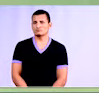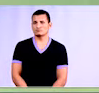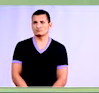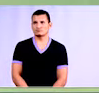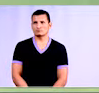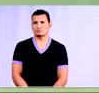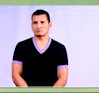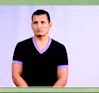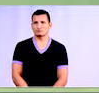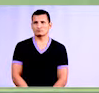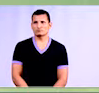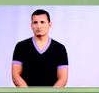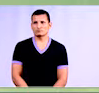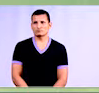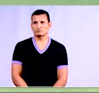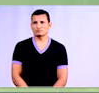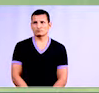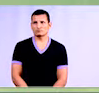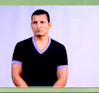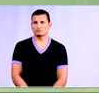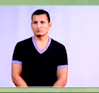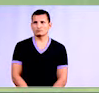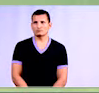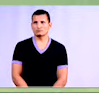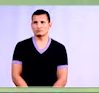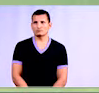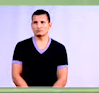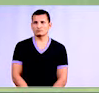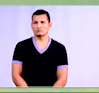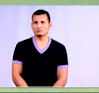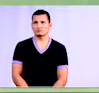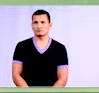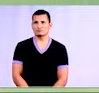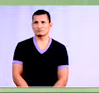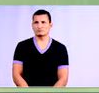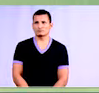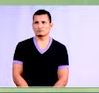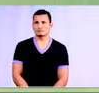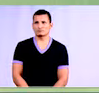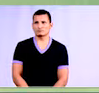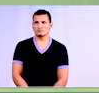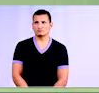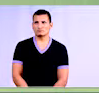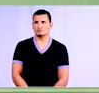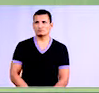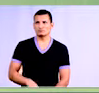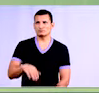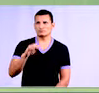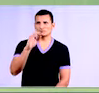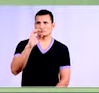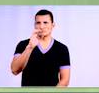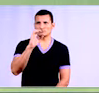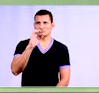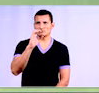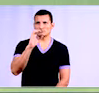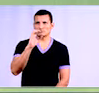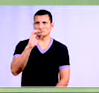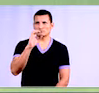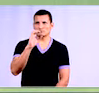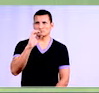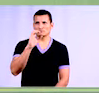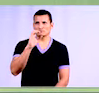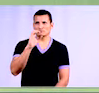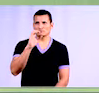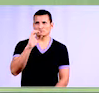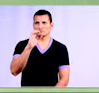lá. Isso. A página B está no quadro 402. Aí, ó, a página C, né?